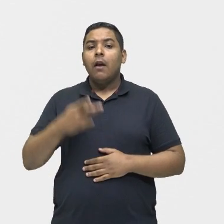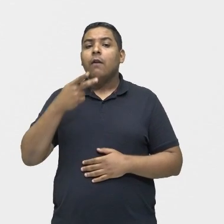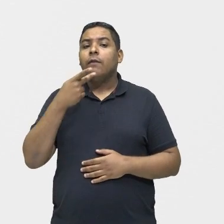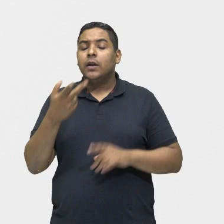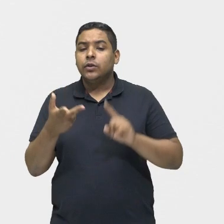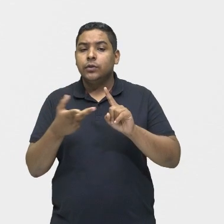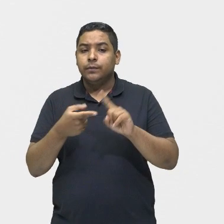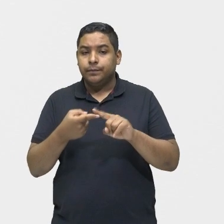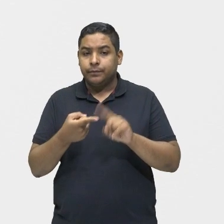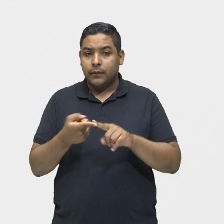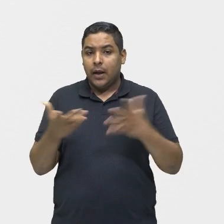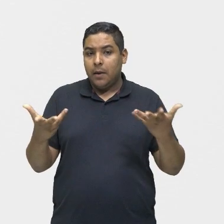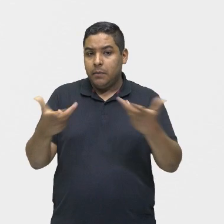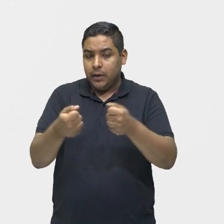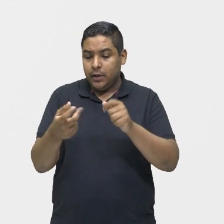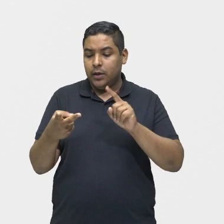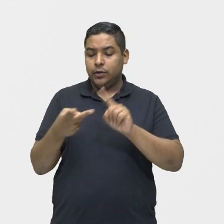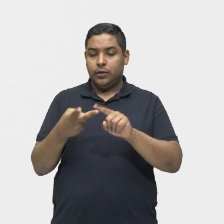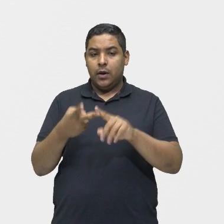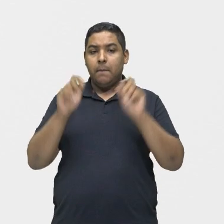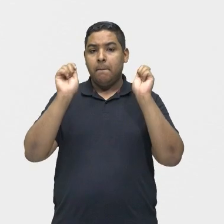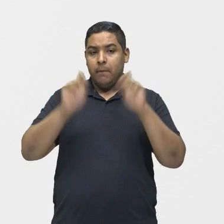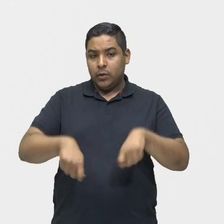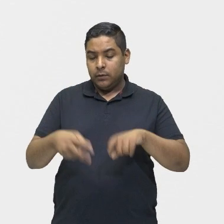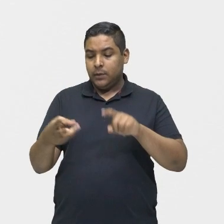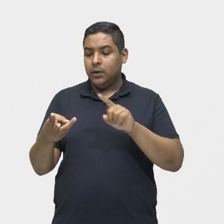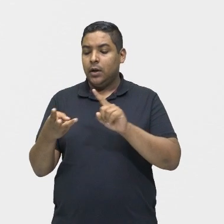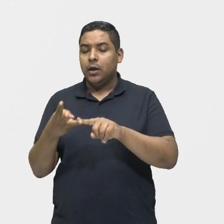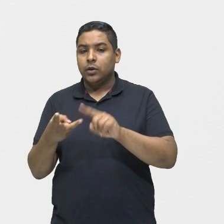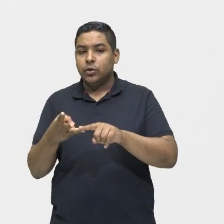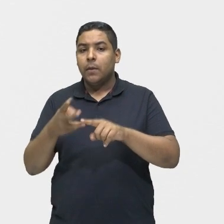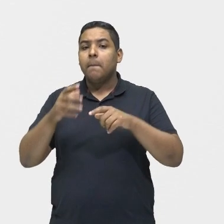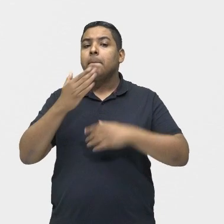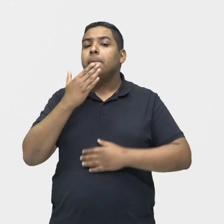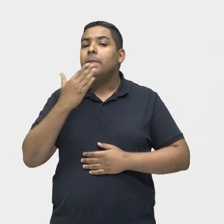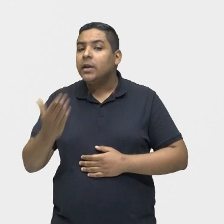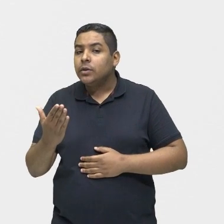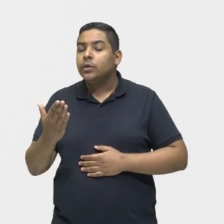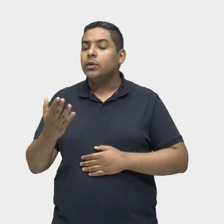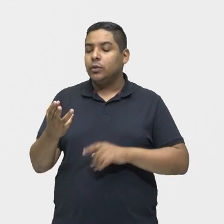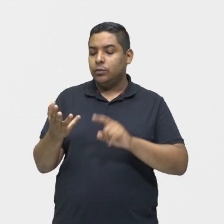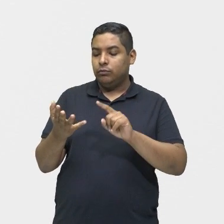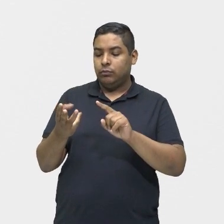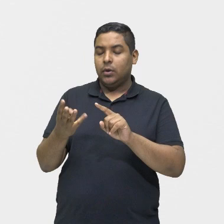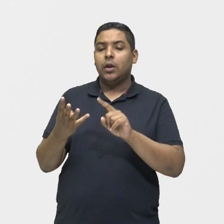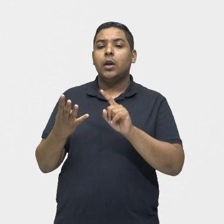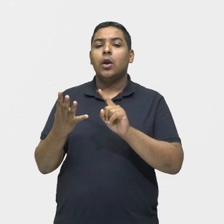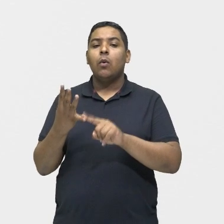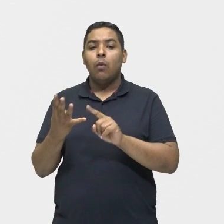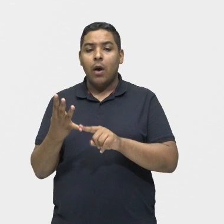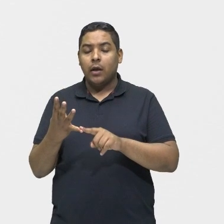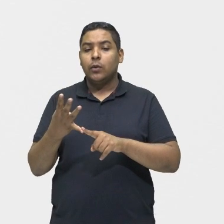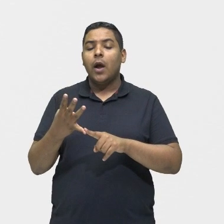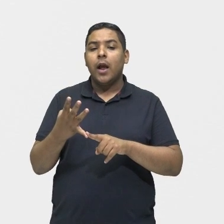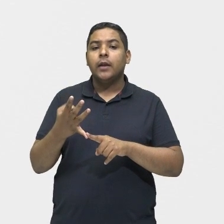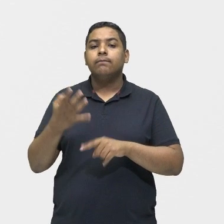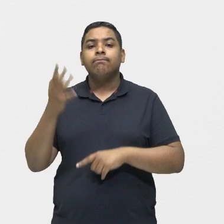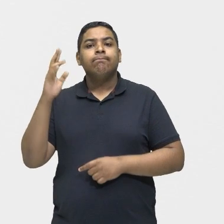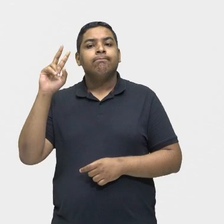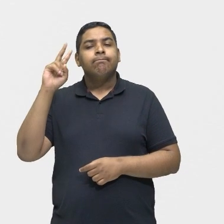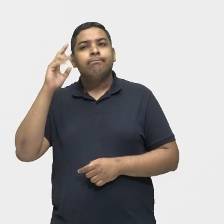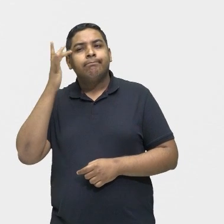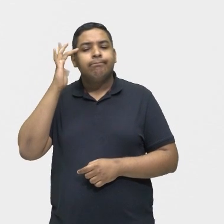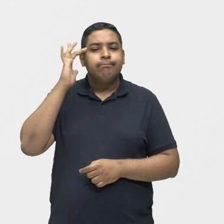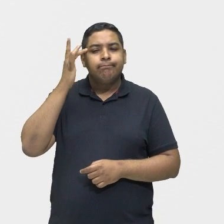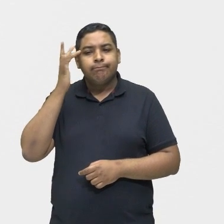habilidade, possibilidade, né, para fazer um pedido e fazer uma dedução, tá certo? Vou mostrar para vocês agora